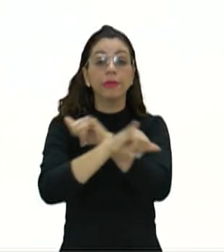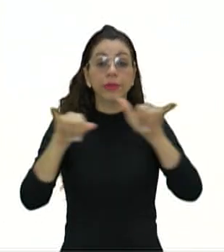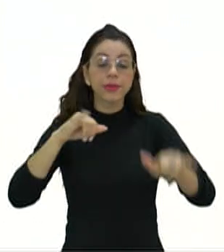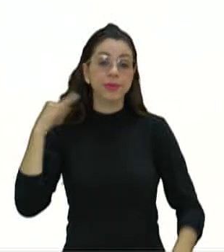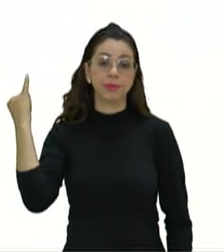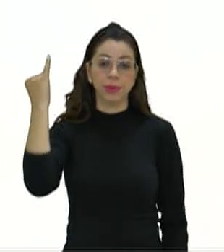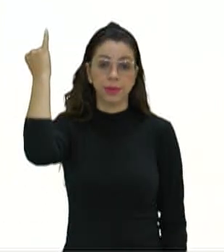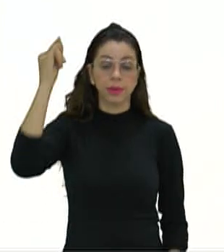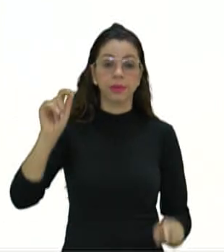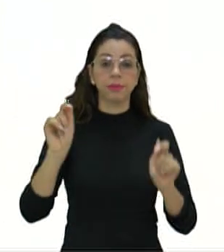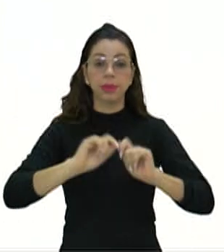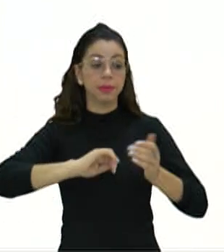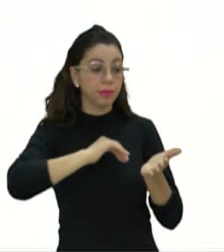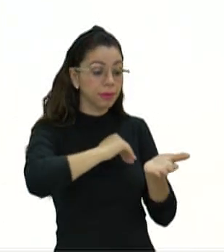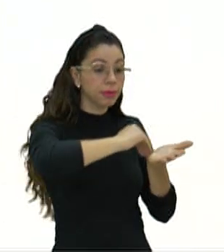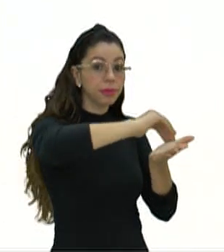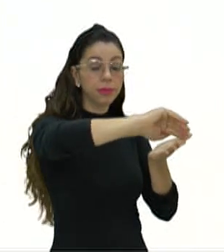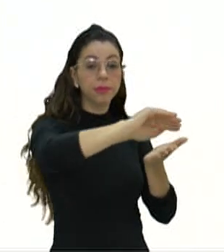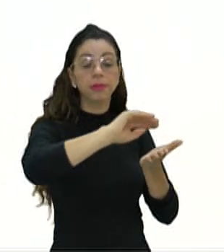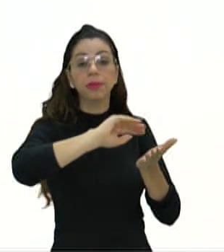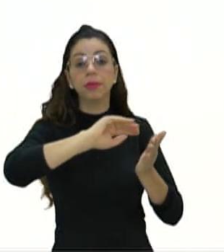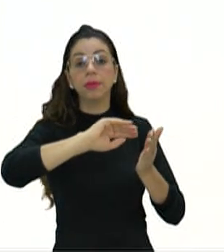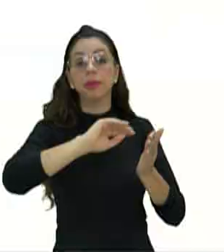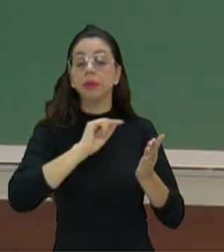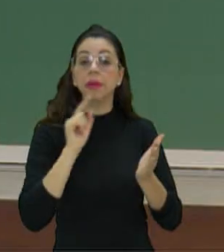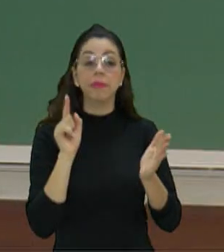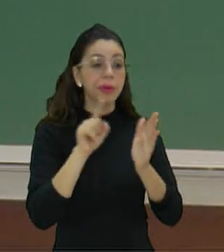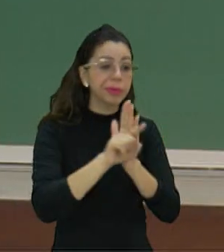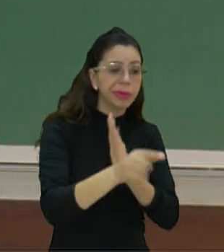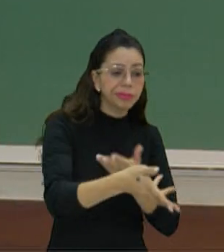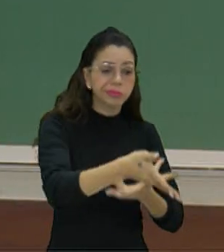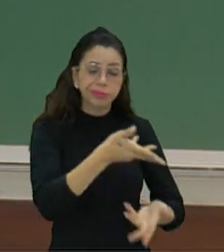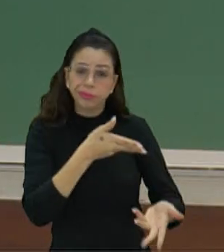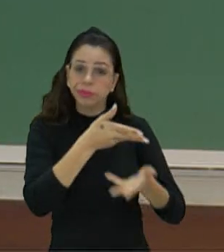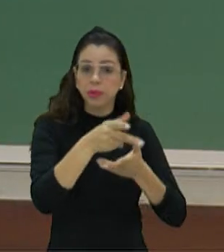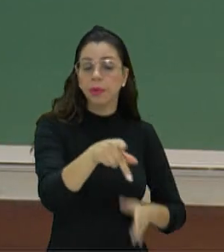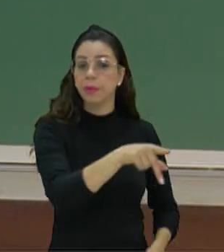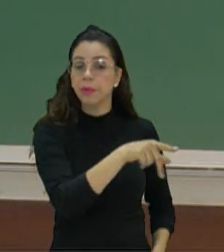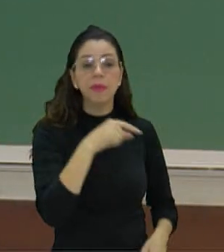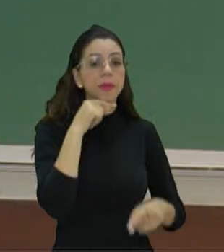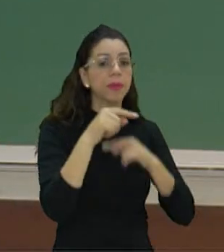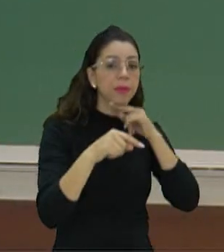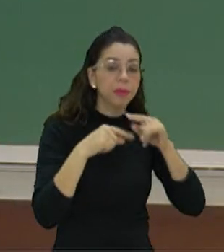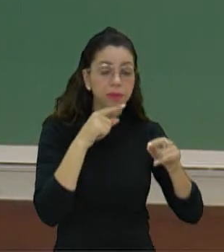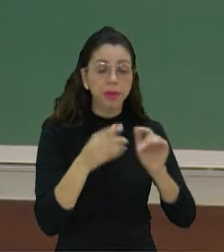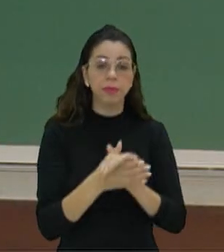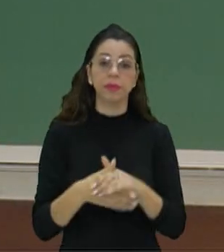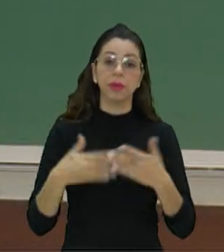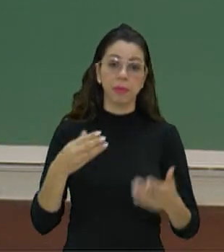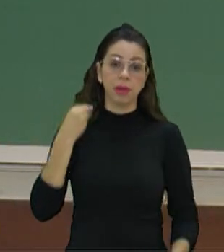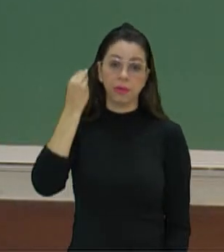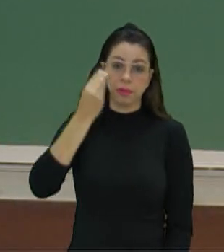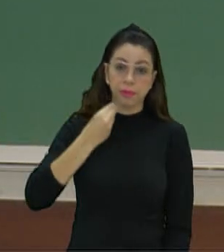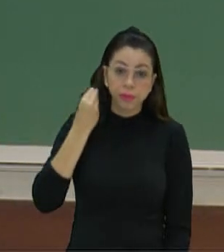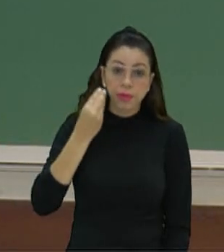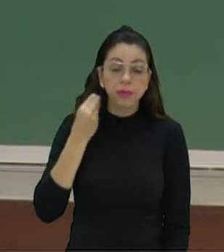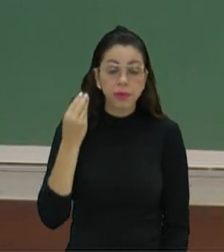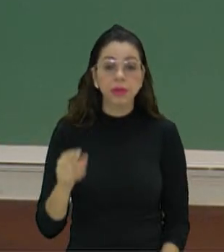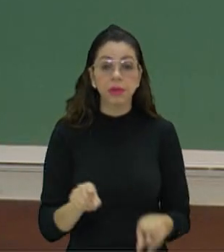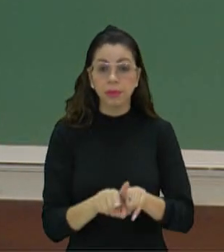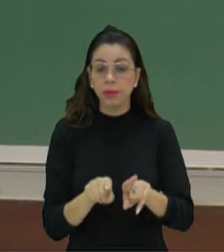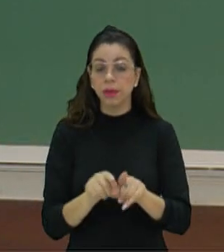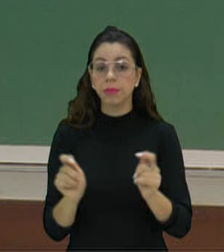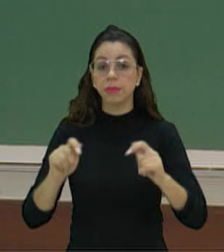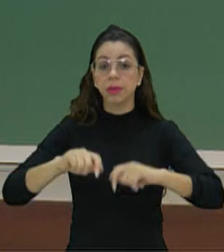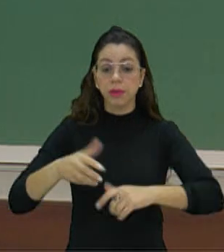entrar em contato com o seu professor pelo mural, qualquer problema que você tenha. Eu digo isso por experiência própria, porque eu também tenho que dar conta do meu mural lá com os